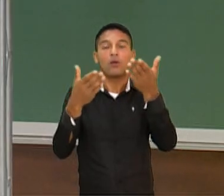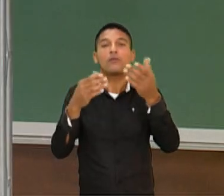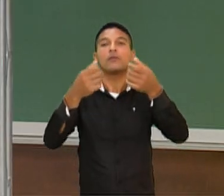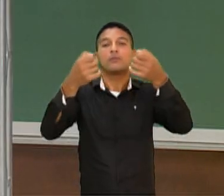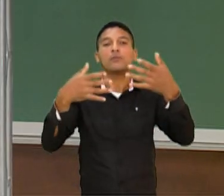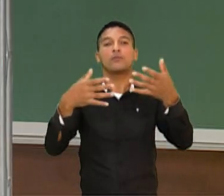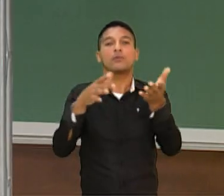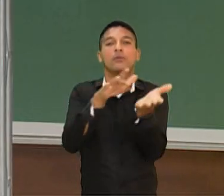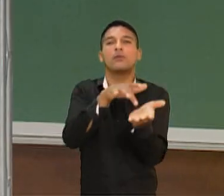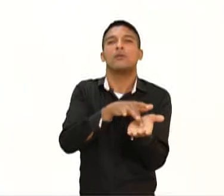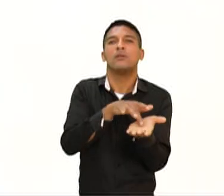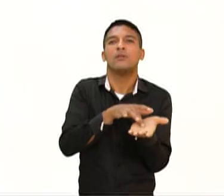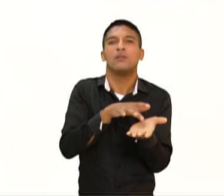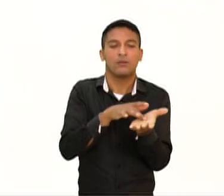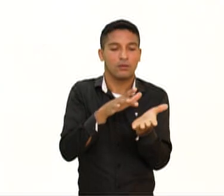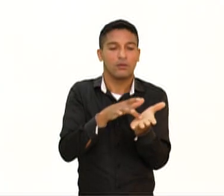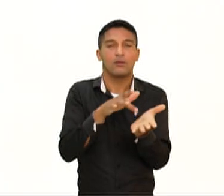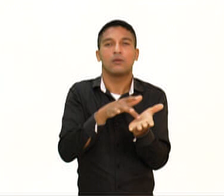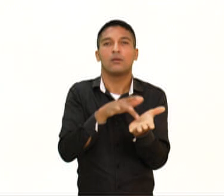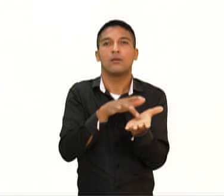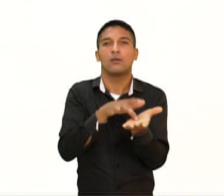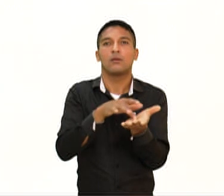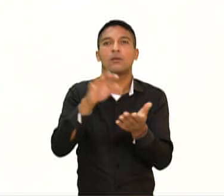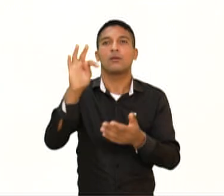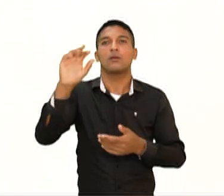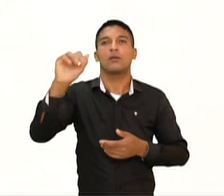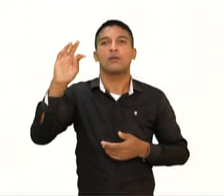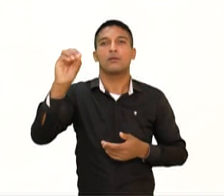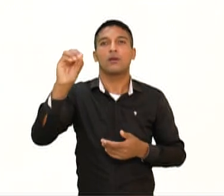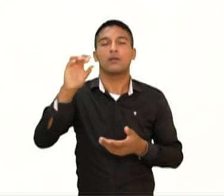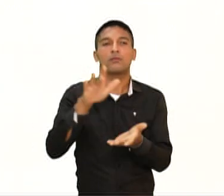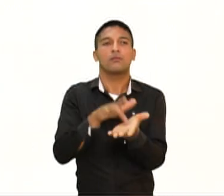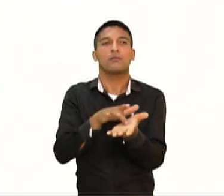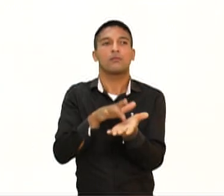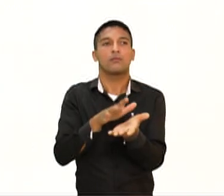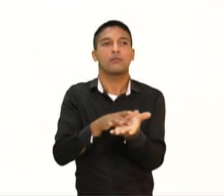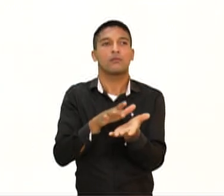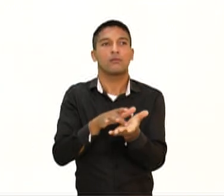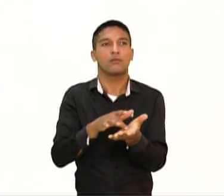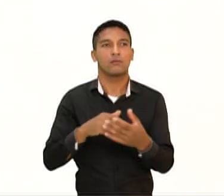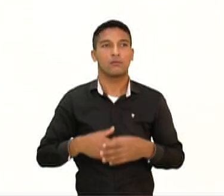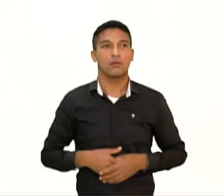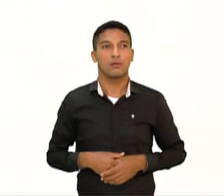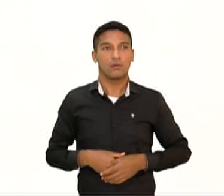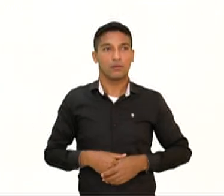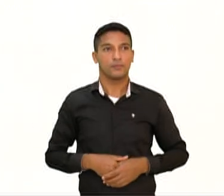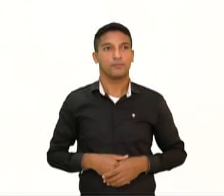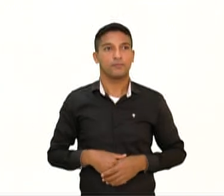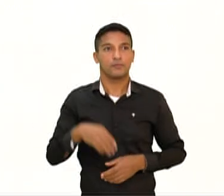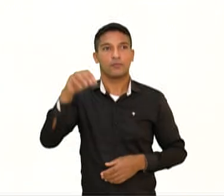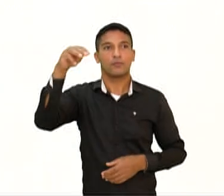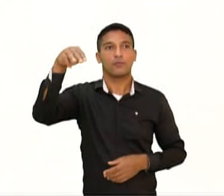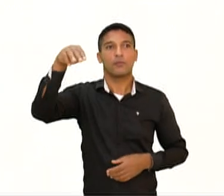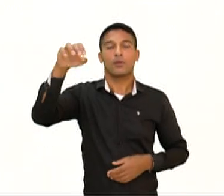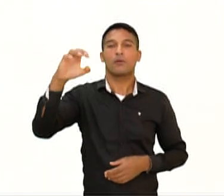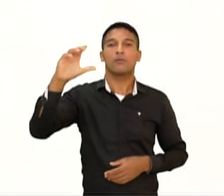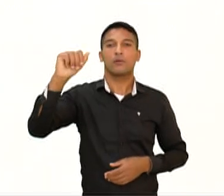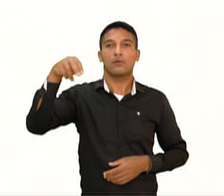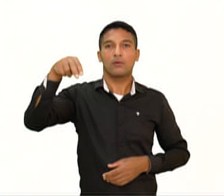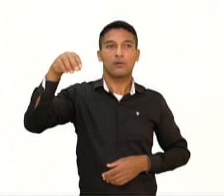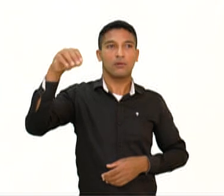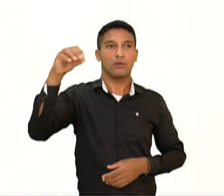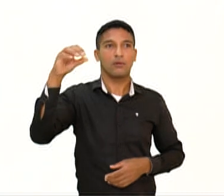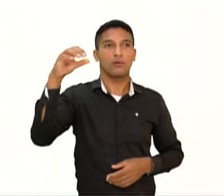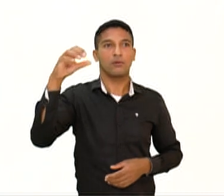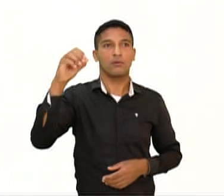aqui eu trouxe aqui para vocês, ele é um mecanorreceptor e termorreceptor. São as principais formas que ele utiliza para